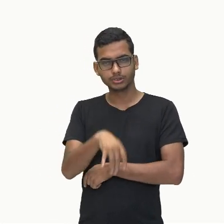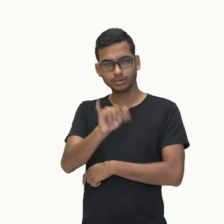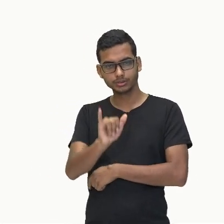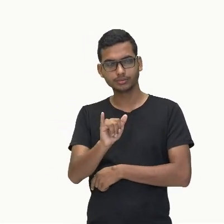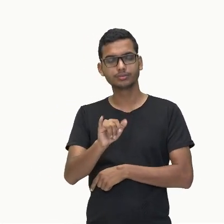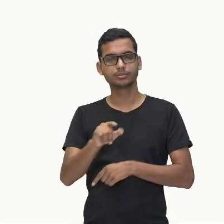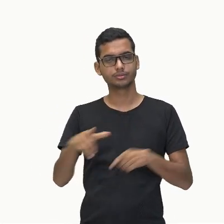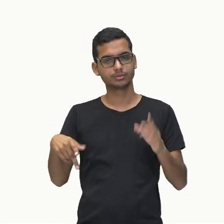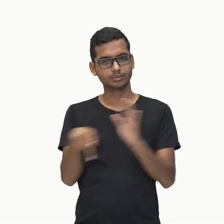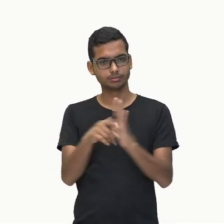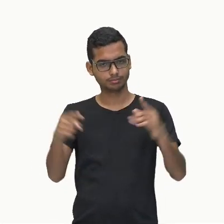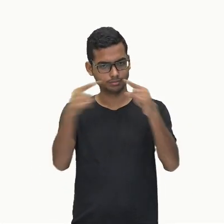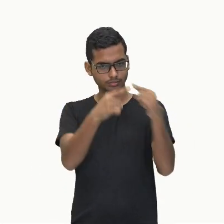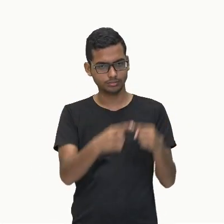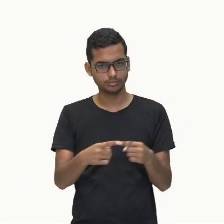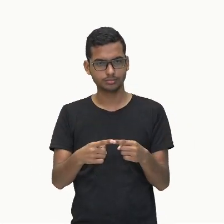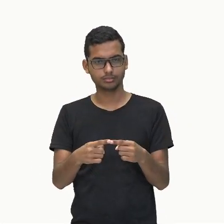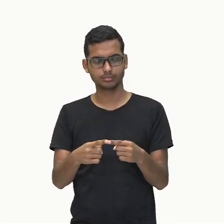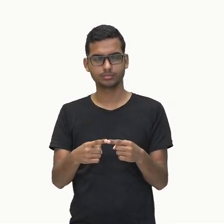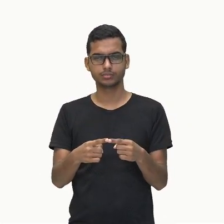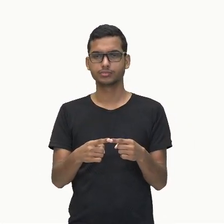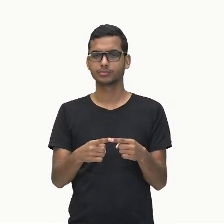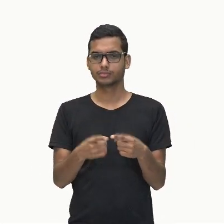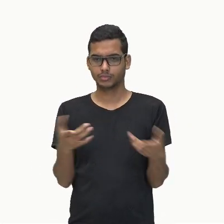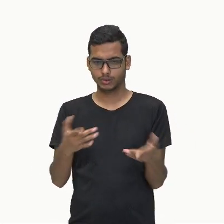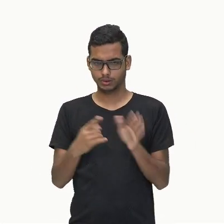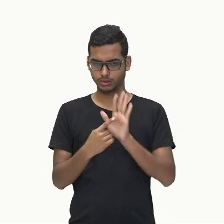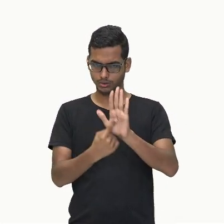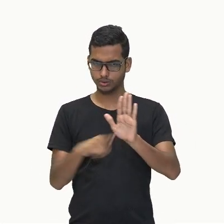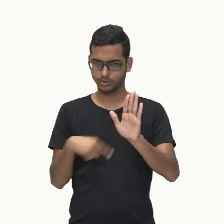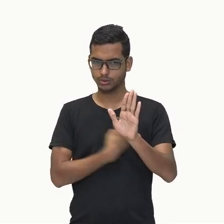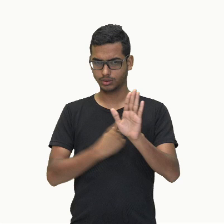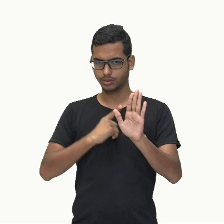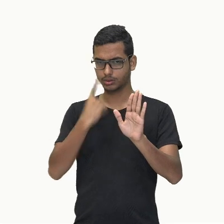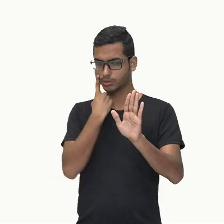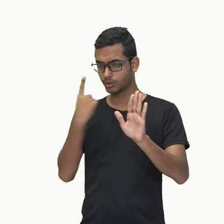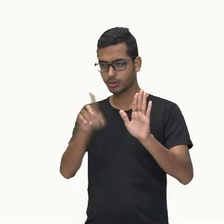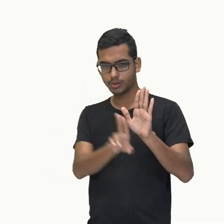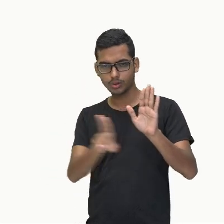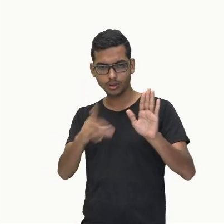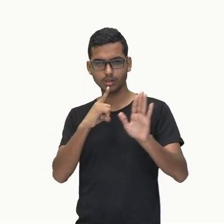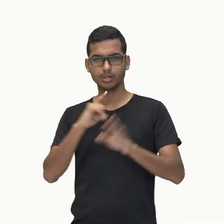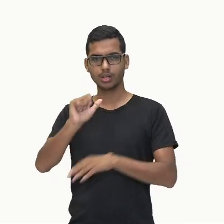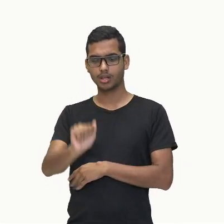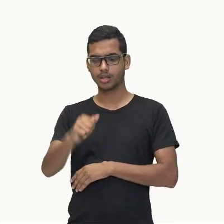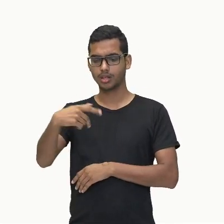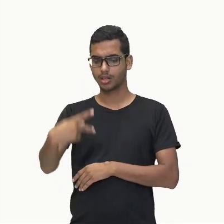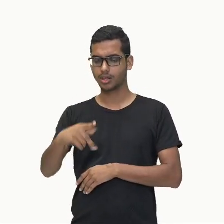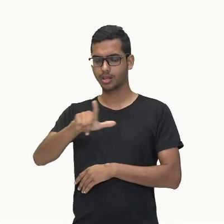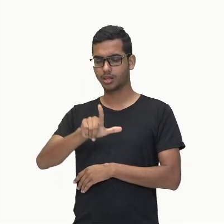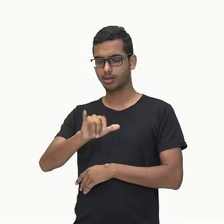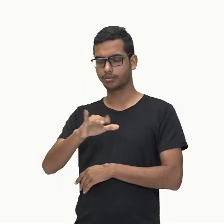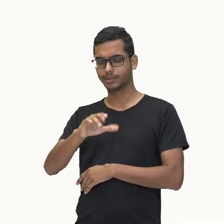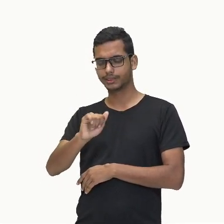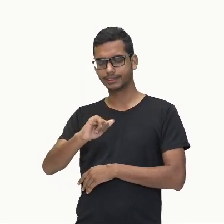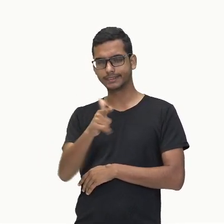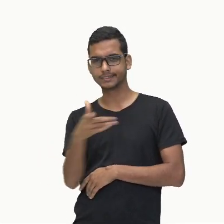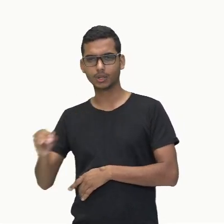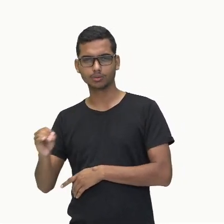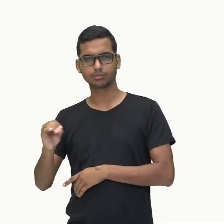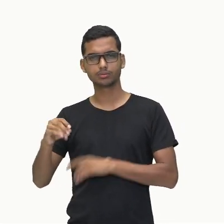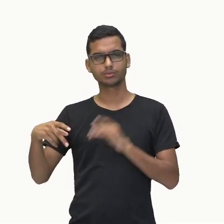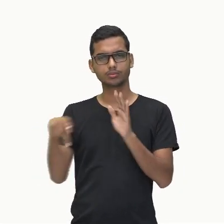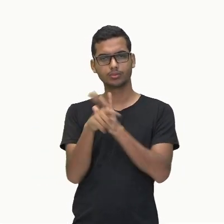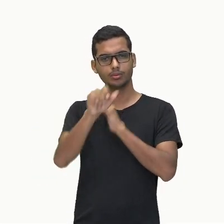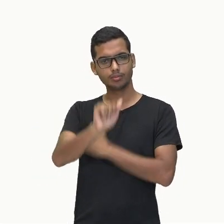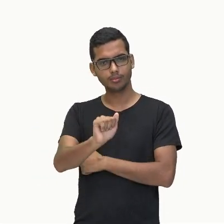relação. Essa relação que a gente fez recebe o nome de aplicação de A em B,